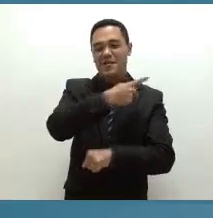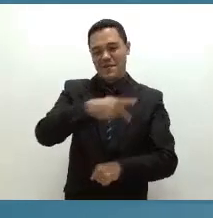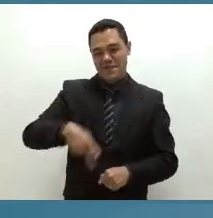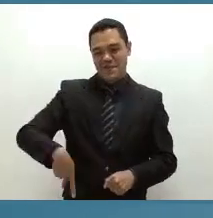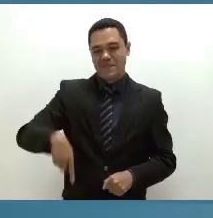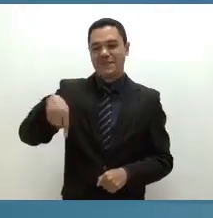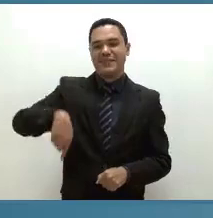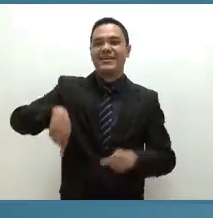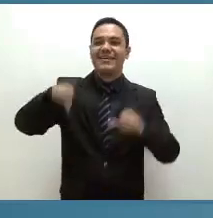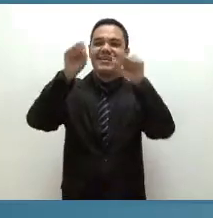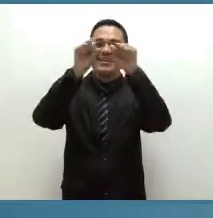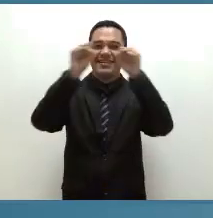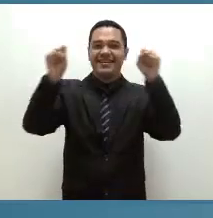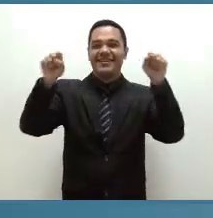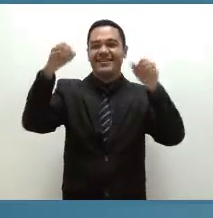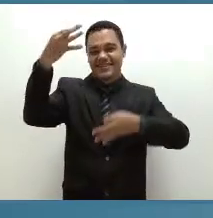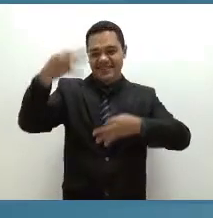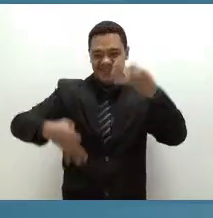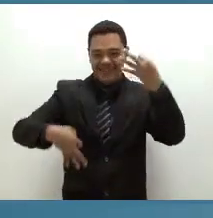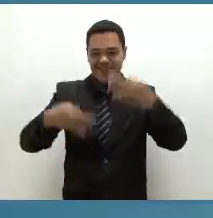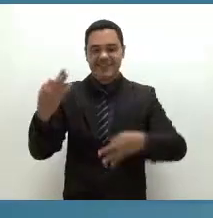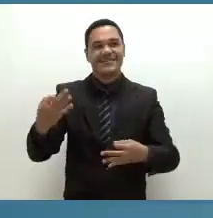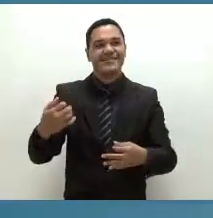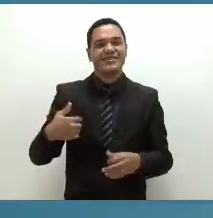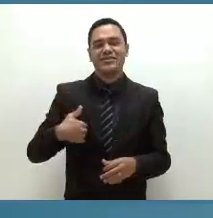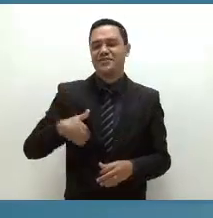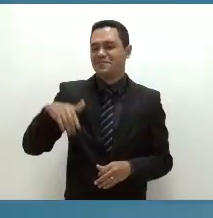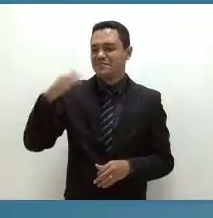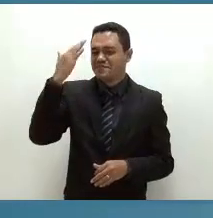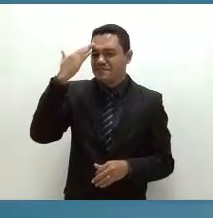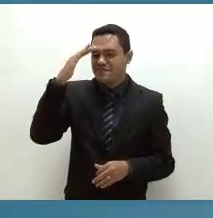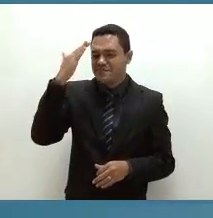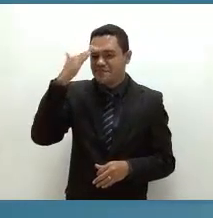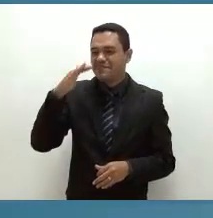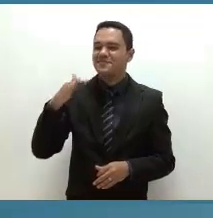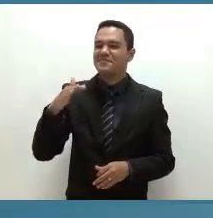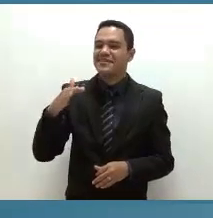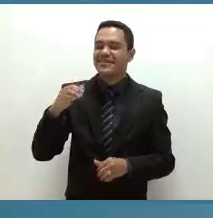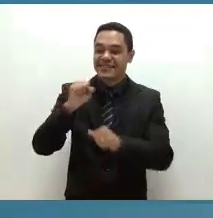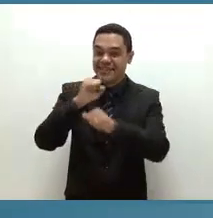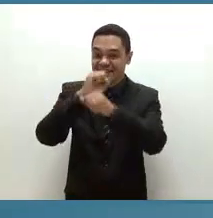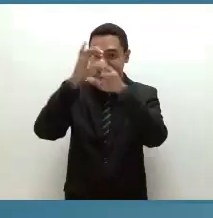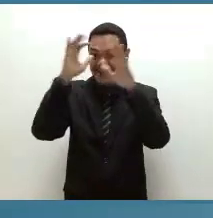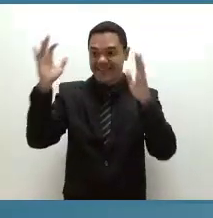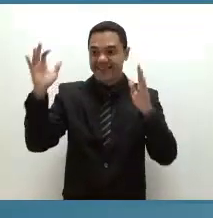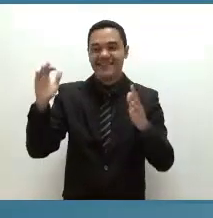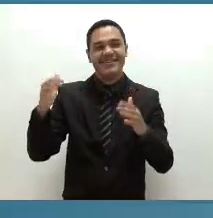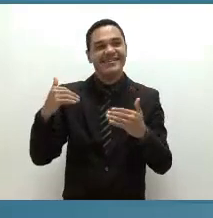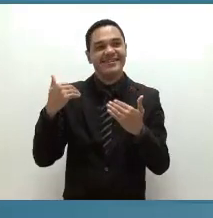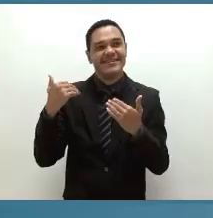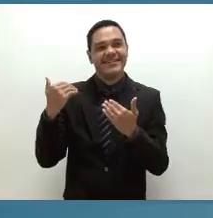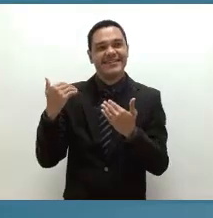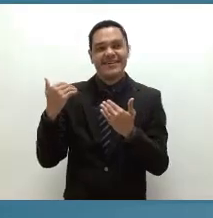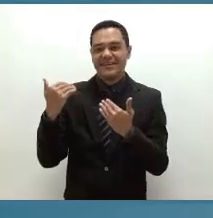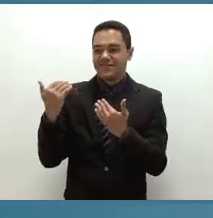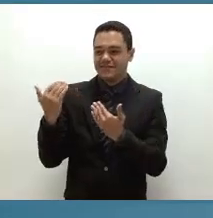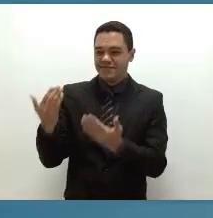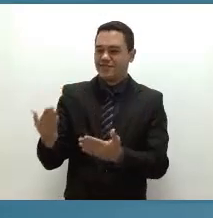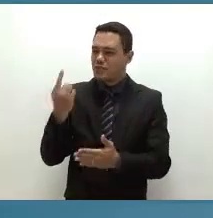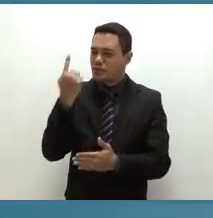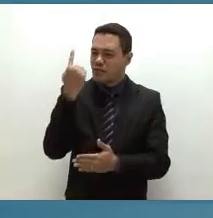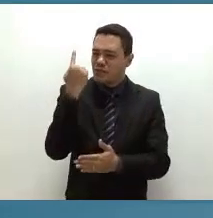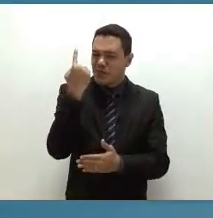seguindo o entendimento de há muito aqui neste tribunal, de que, em havendo apenas